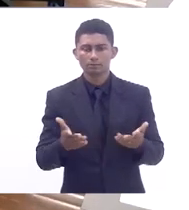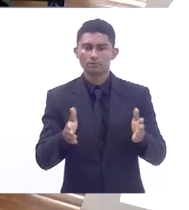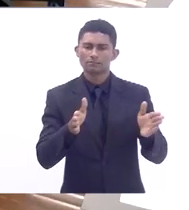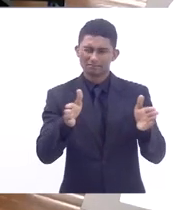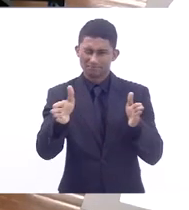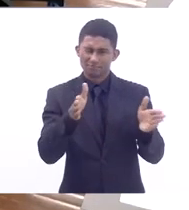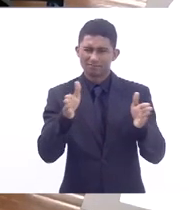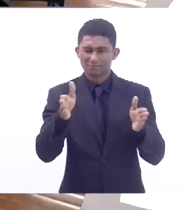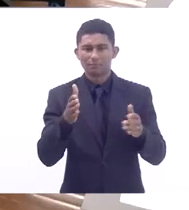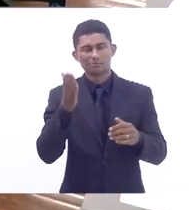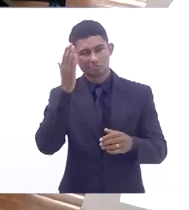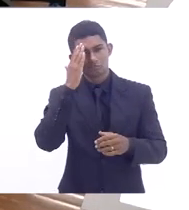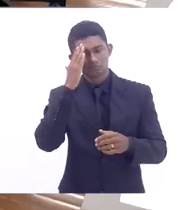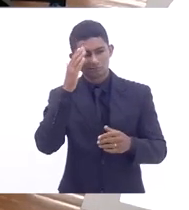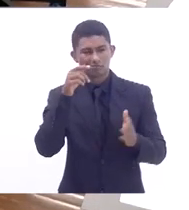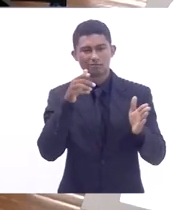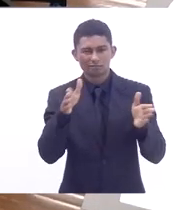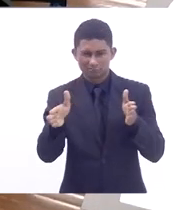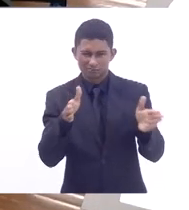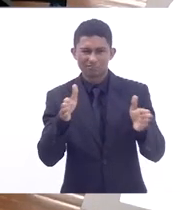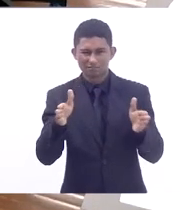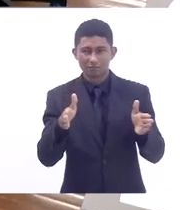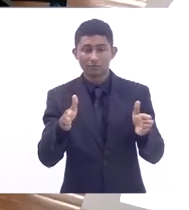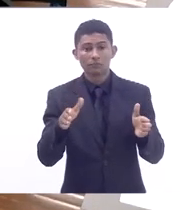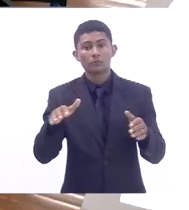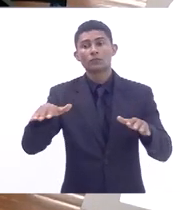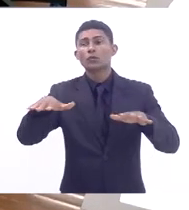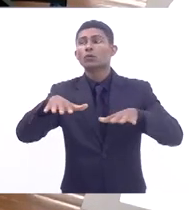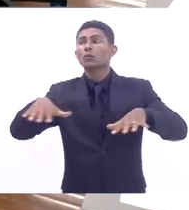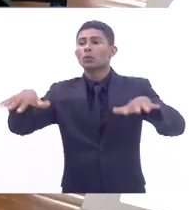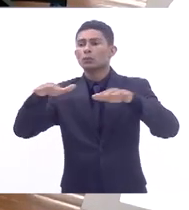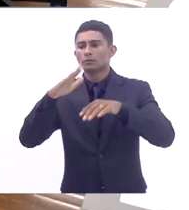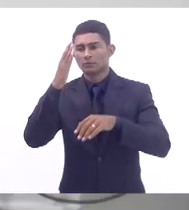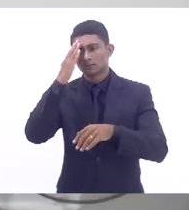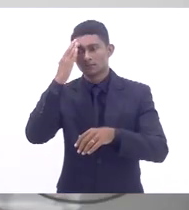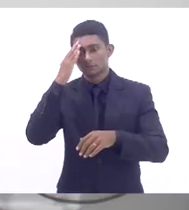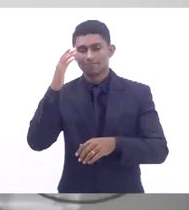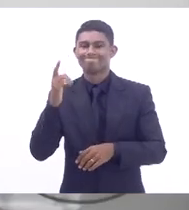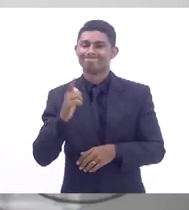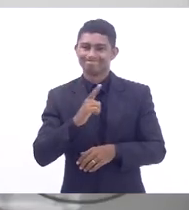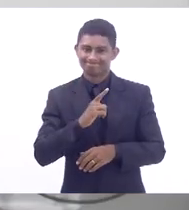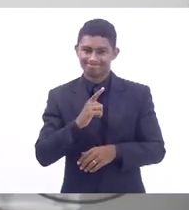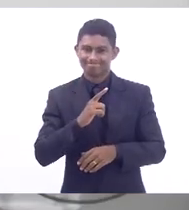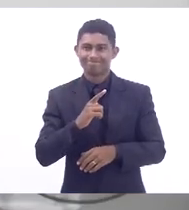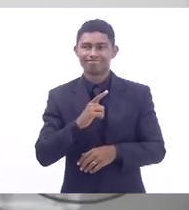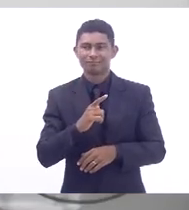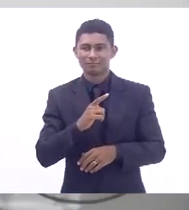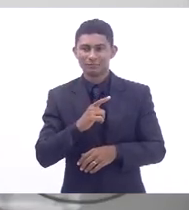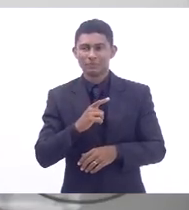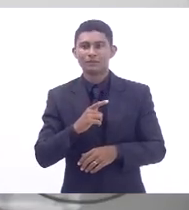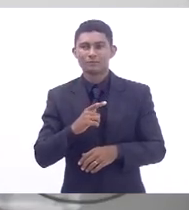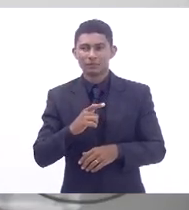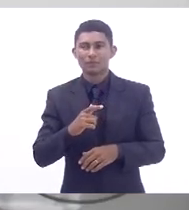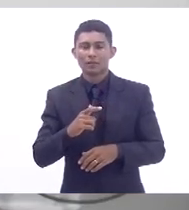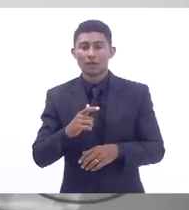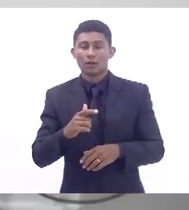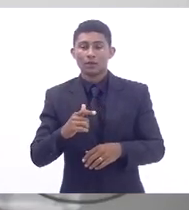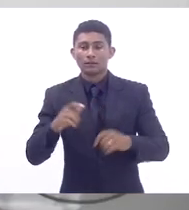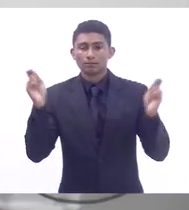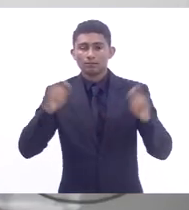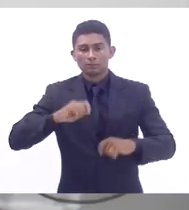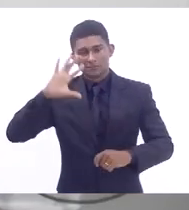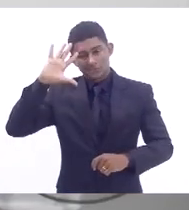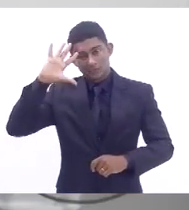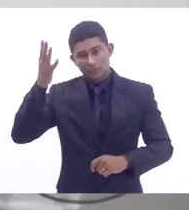os prazos sejam exibidos todo mundo aqui nesta sala sabe que existe algo que resolve o problema da cidade de